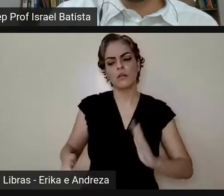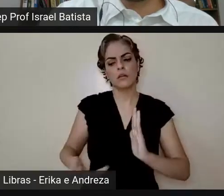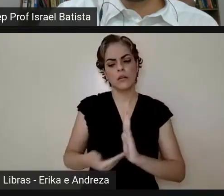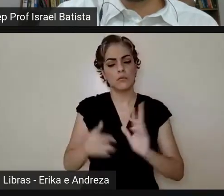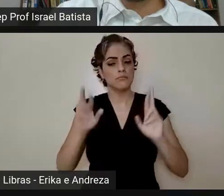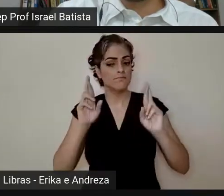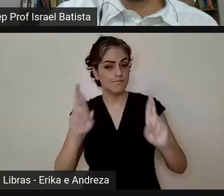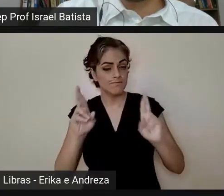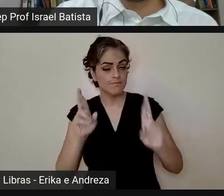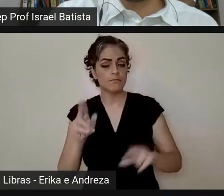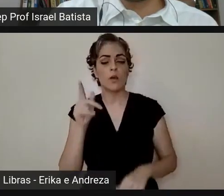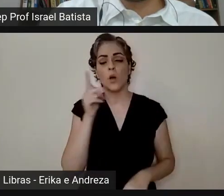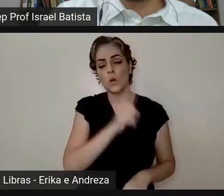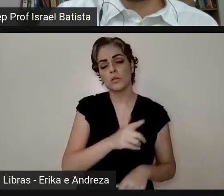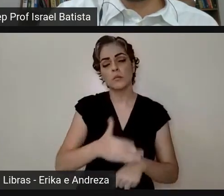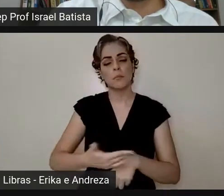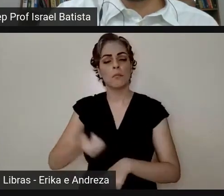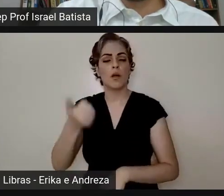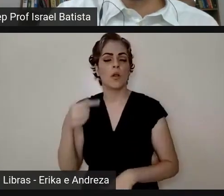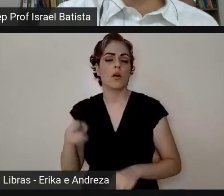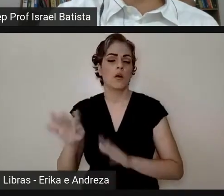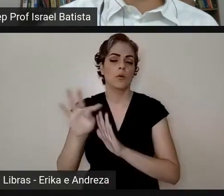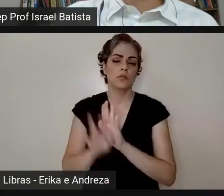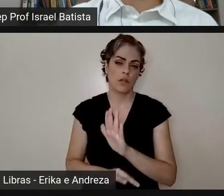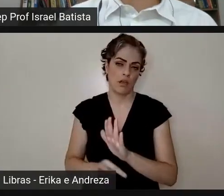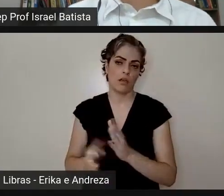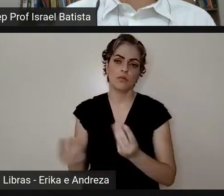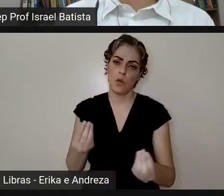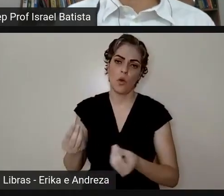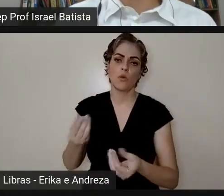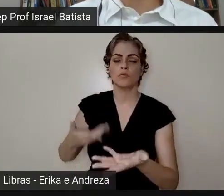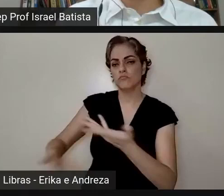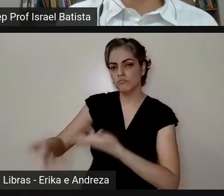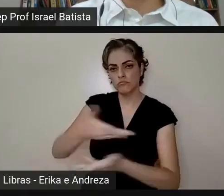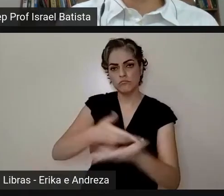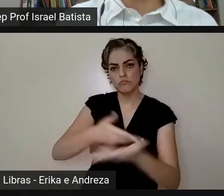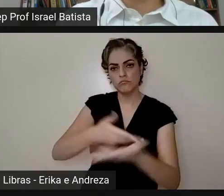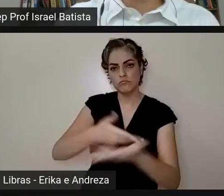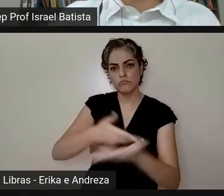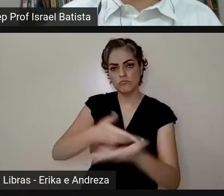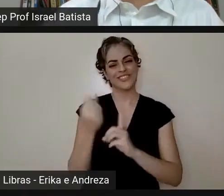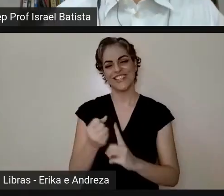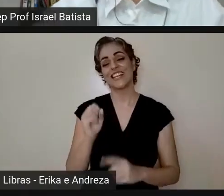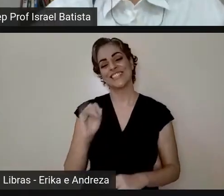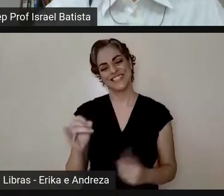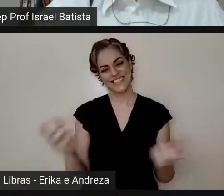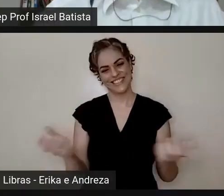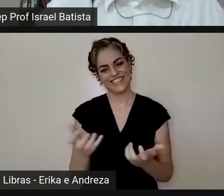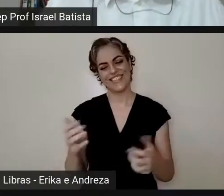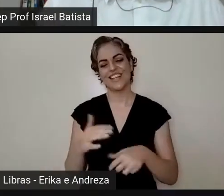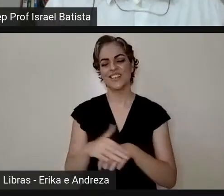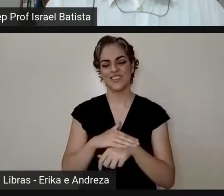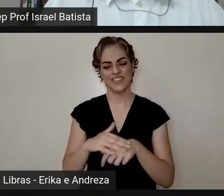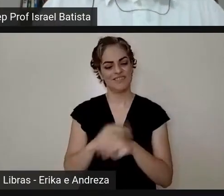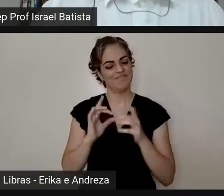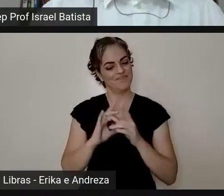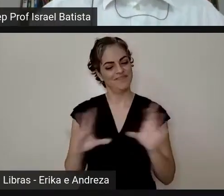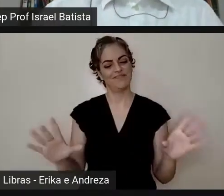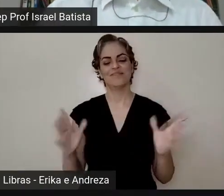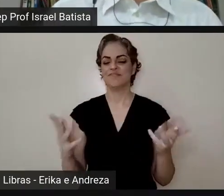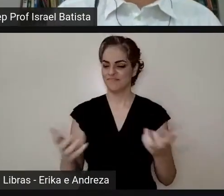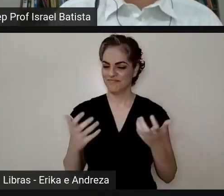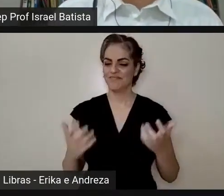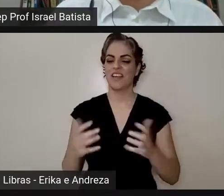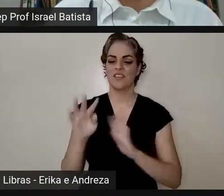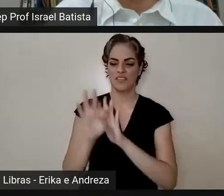poder aprimorar o texto, dialogando com todos os agentes da sociedade que quiserem, para que a gente possa ter um texto final adequado e